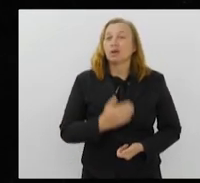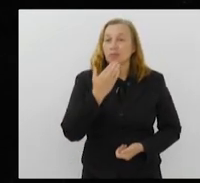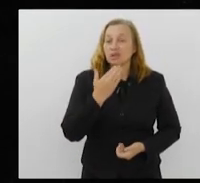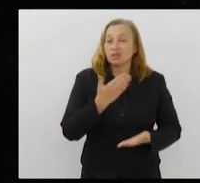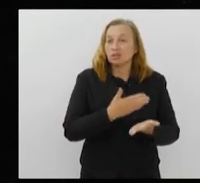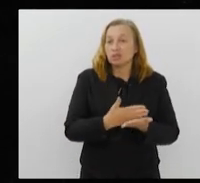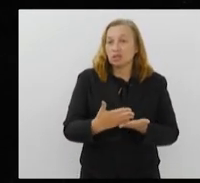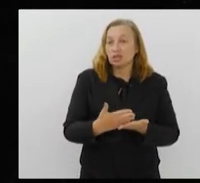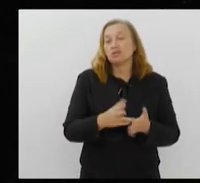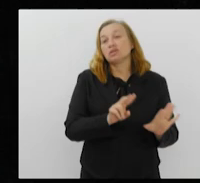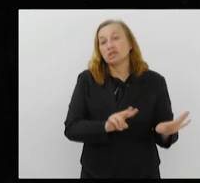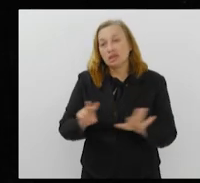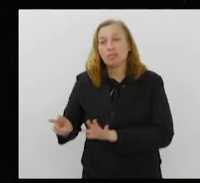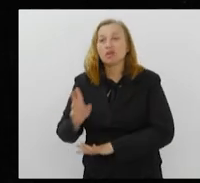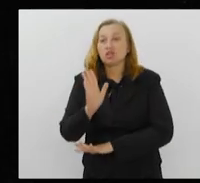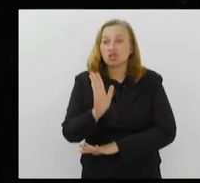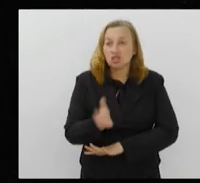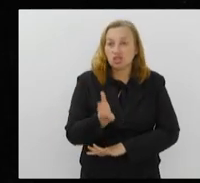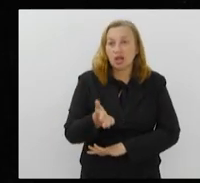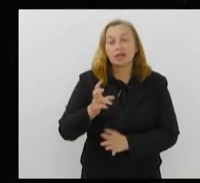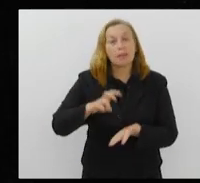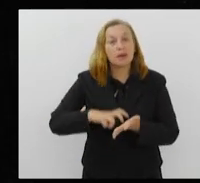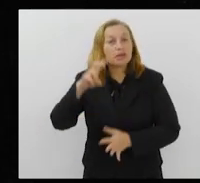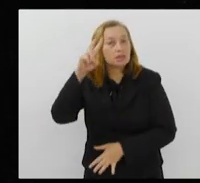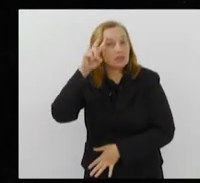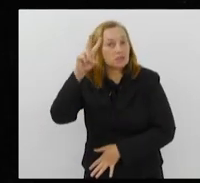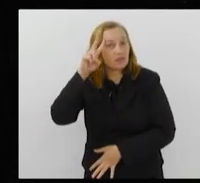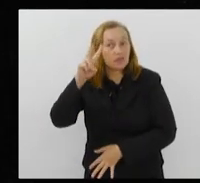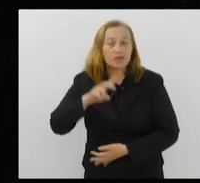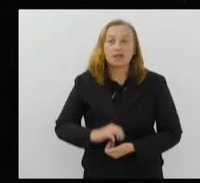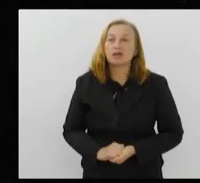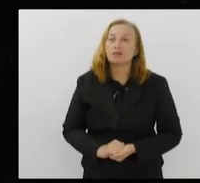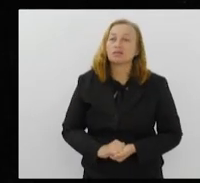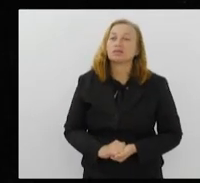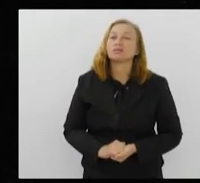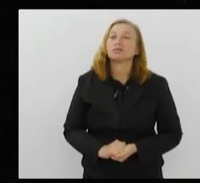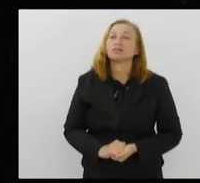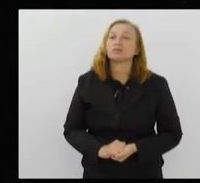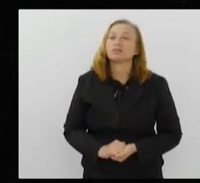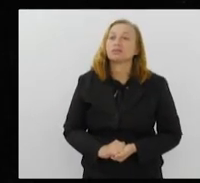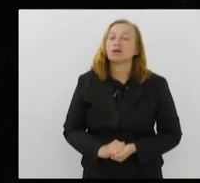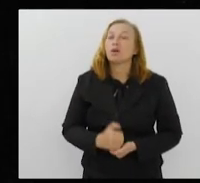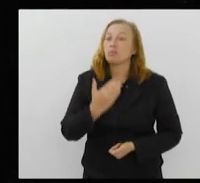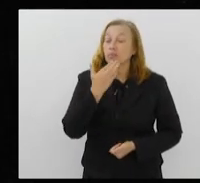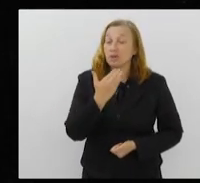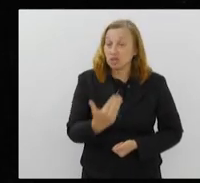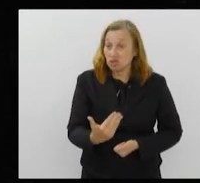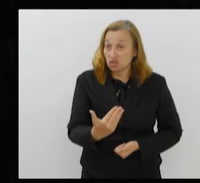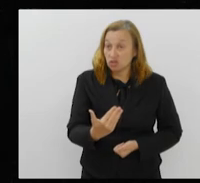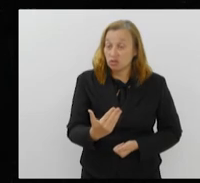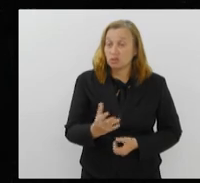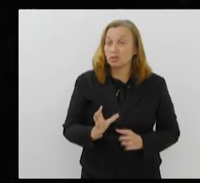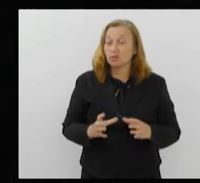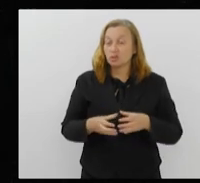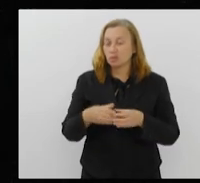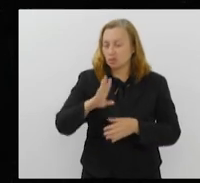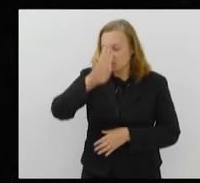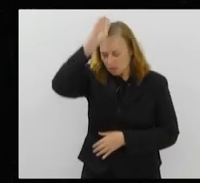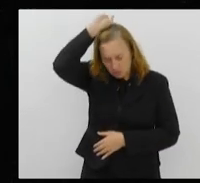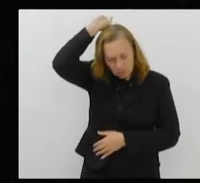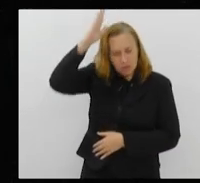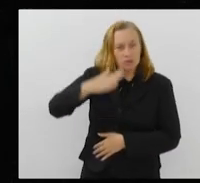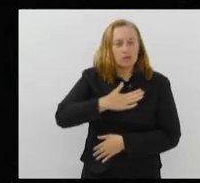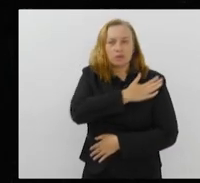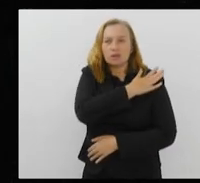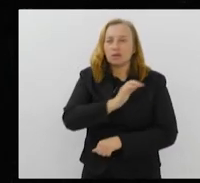dessa semana, já na manhã da segunda-feira, em que solicitamos ao Corpo de Bombeiros Militar